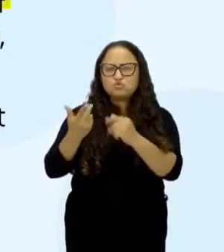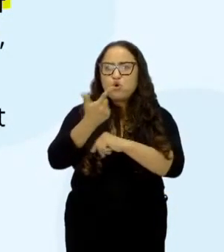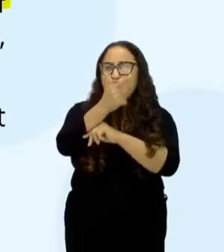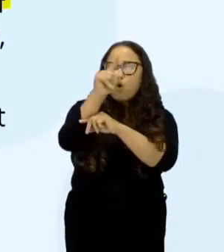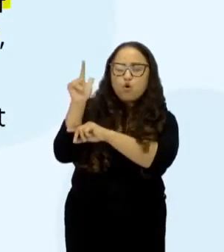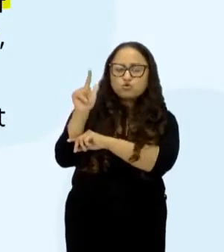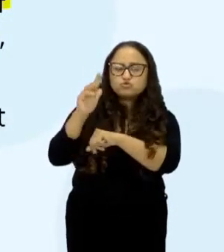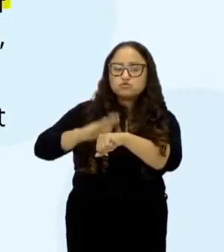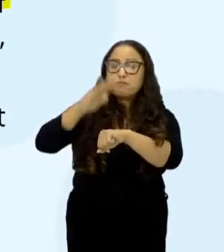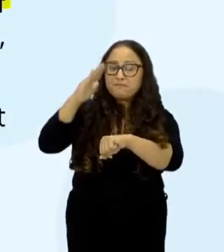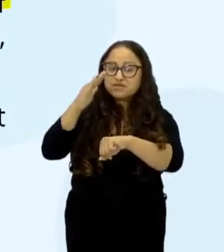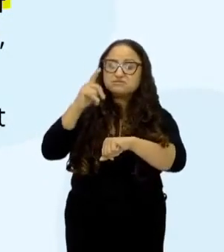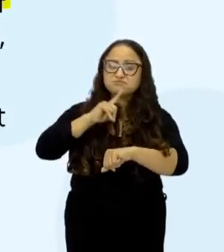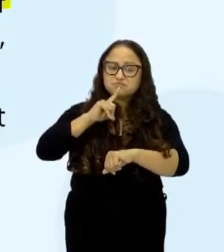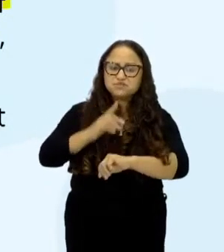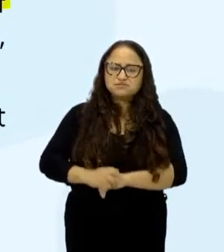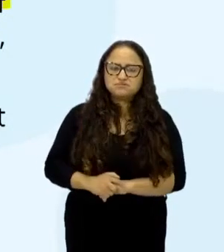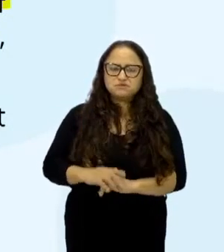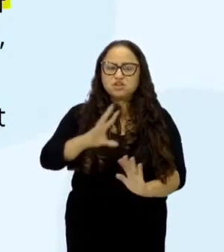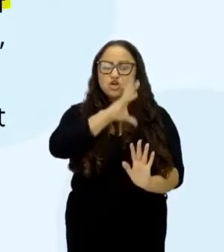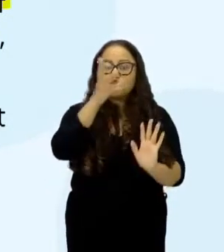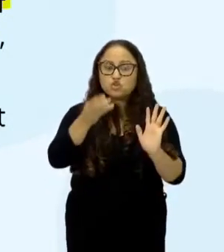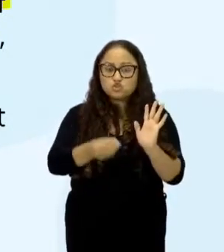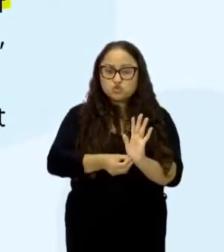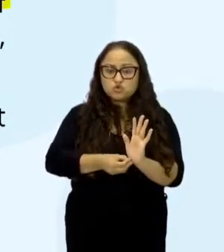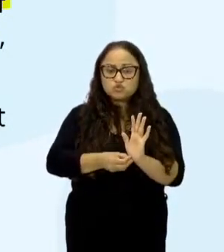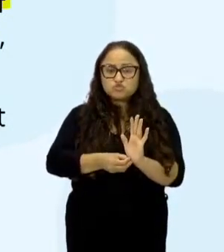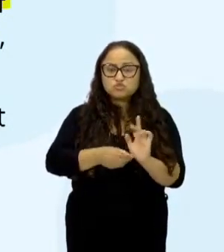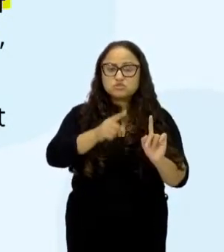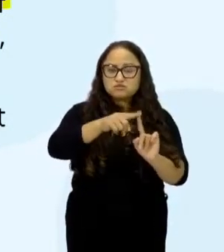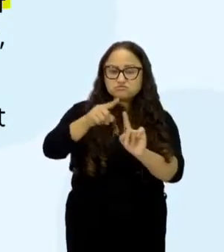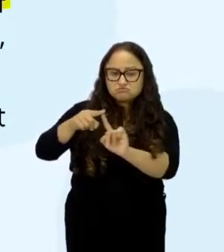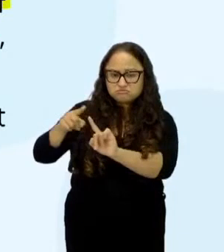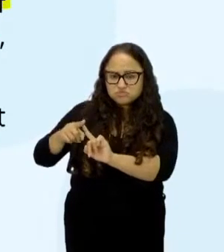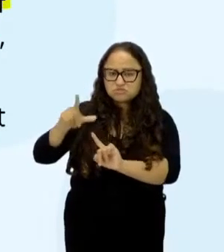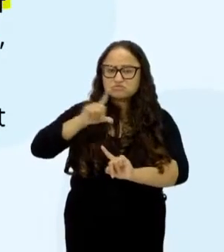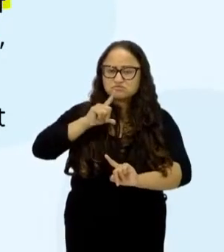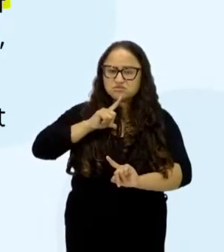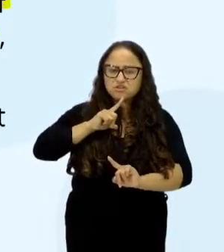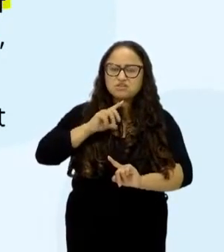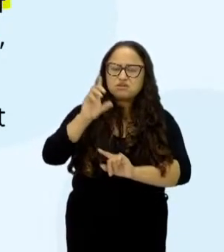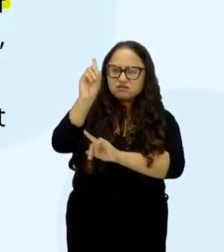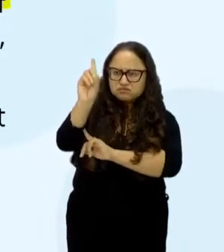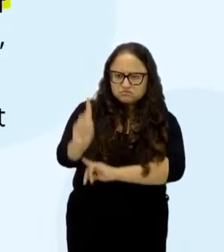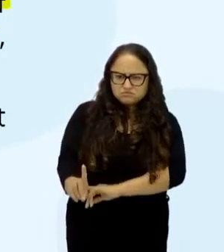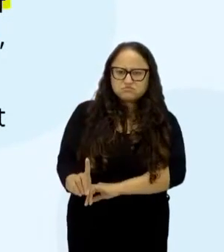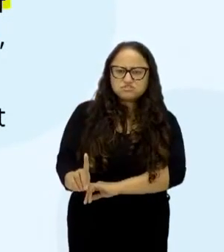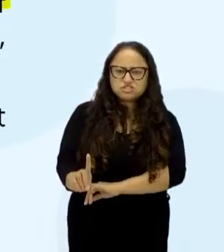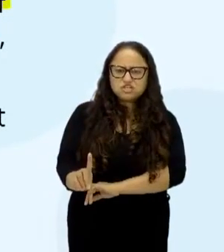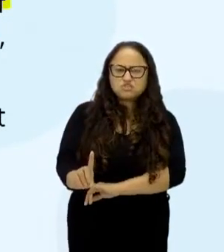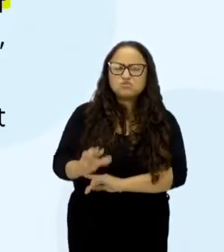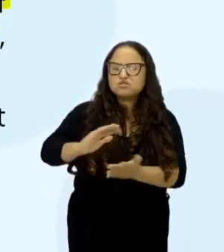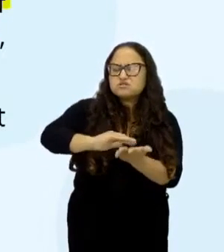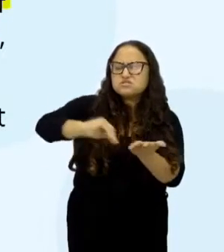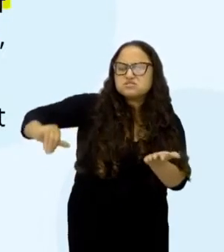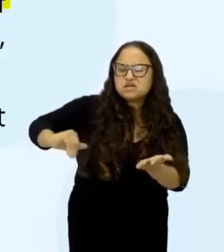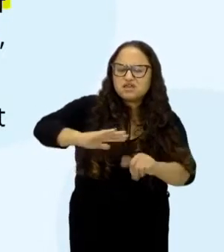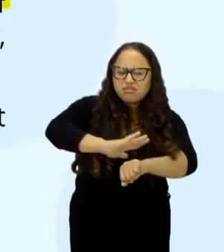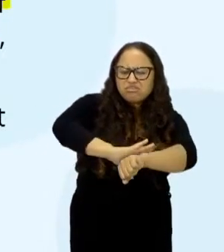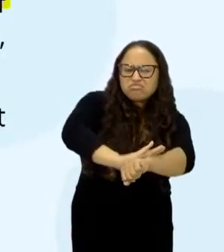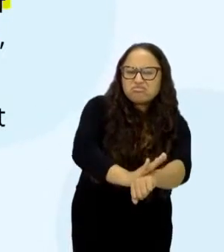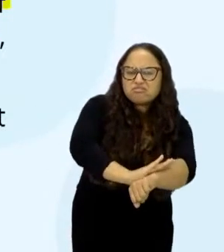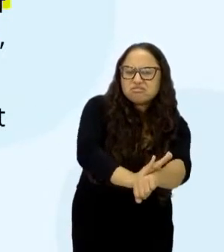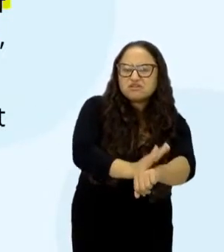outros, e muito mais. Everyone is entitled to these rights without discrimination. Então,